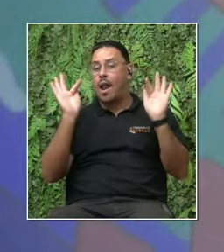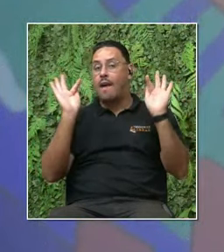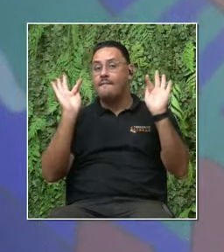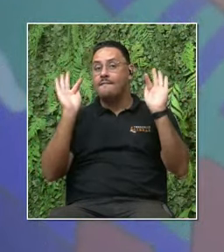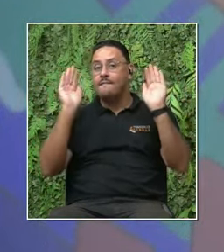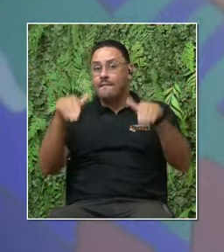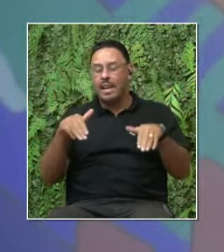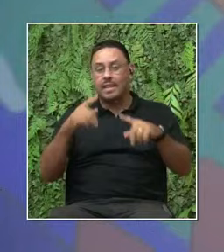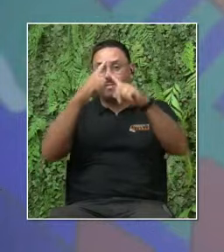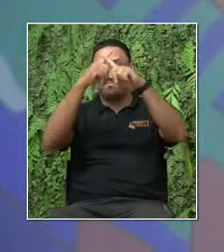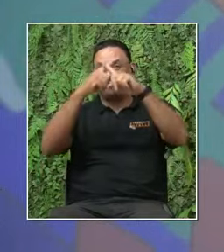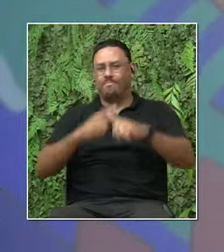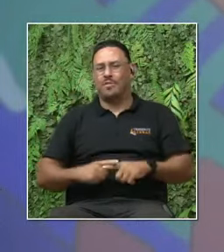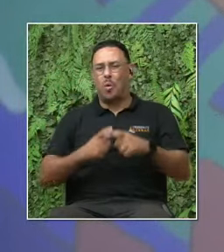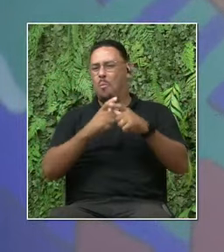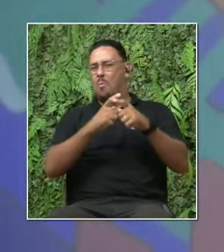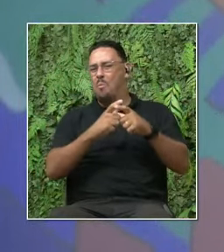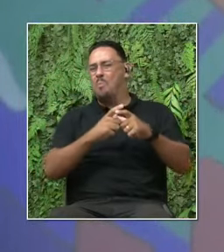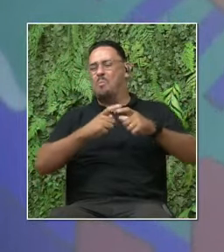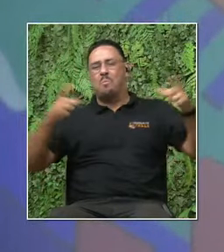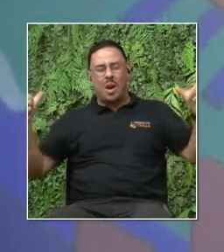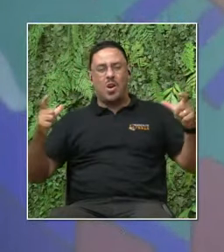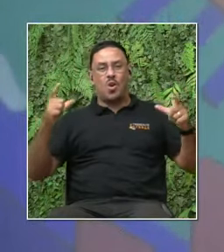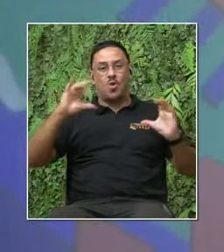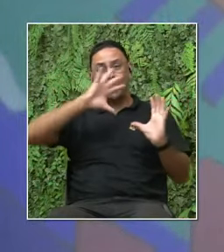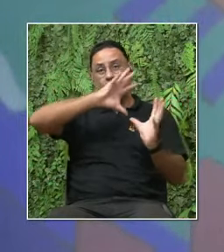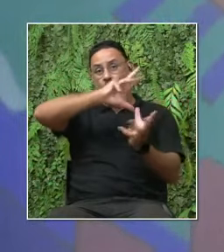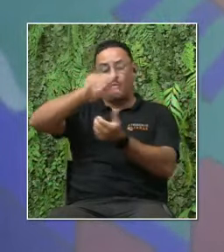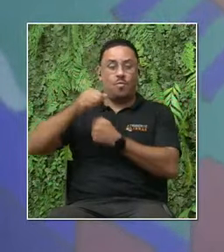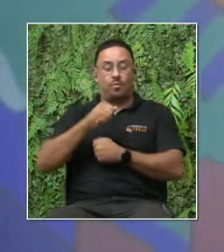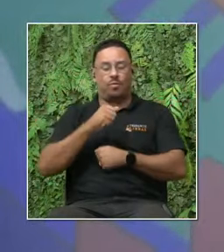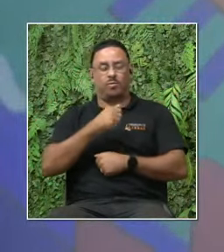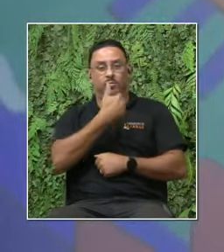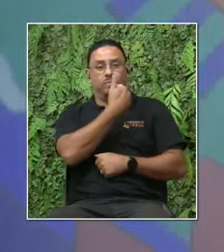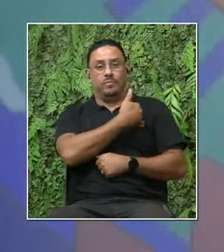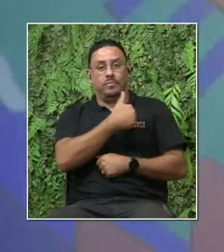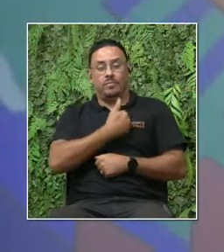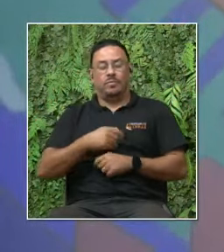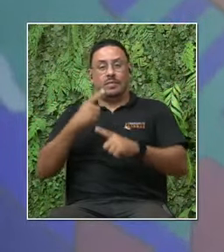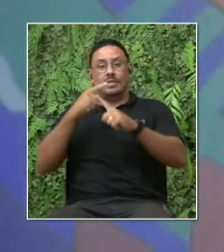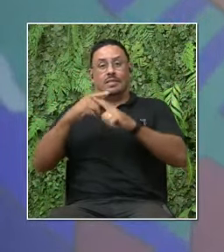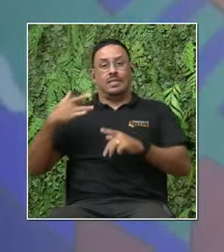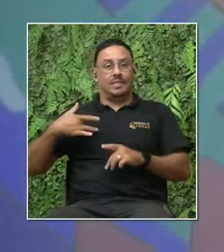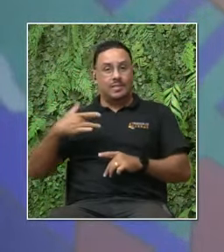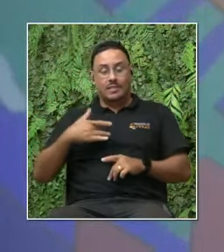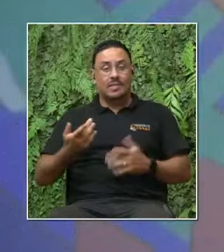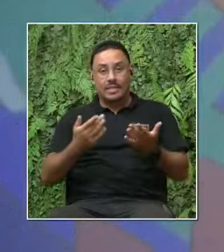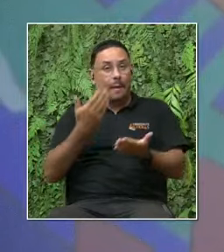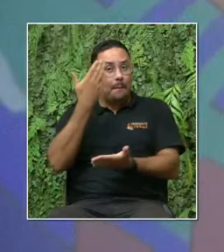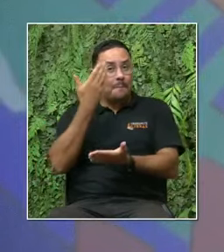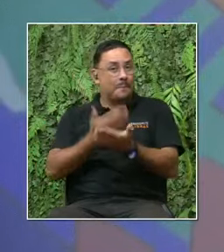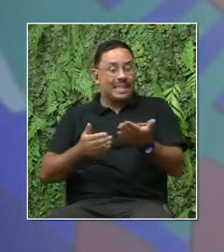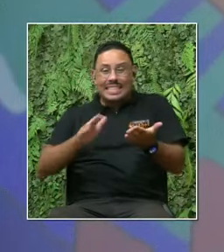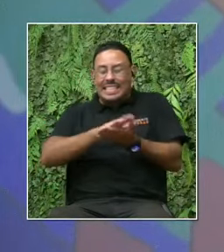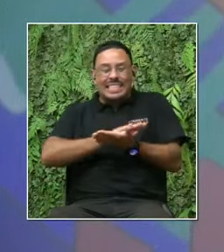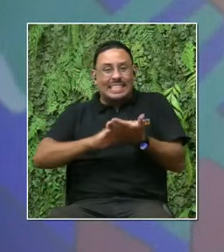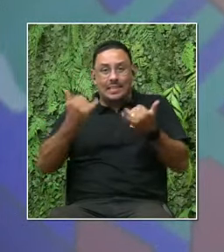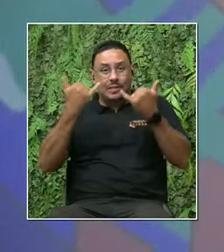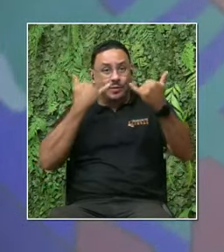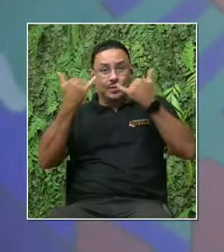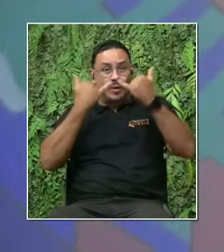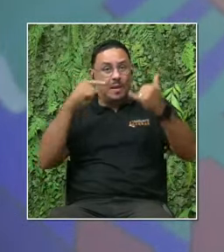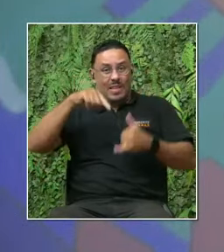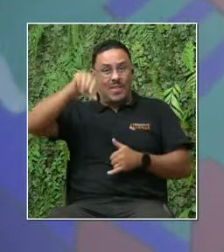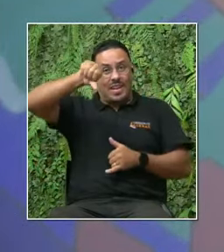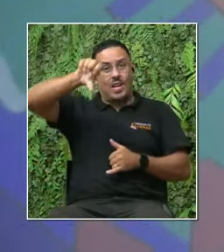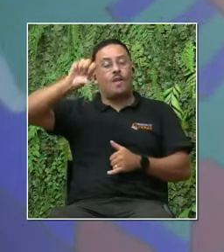é o maior clássico do mundo é Atlético e Cruzeiro e você não perde nada aqui com a 98 já viu aí